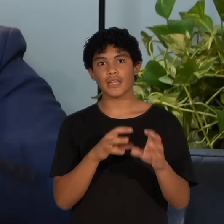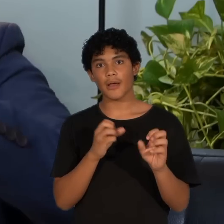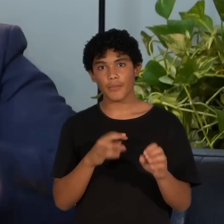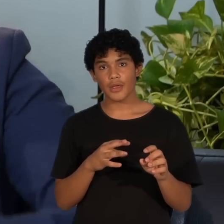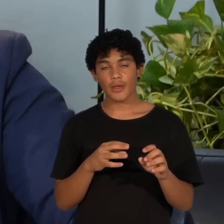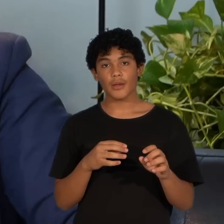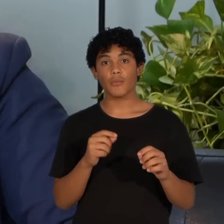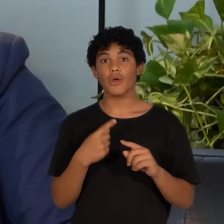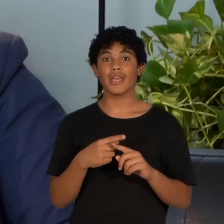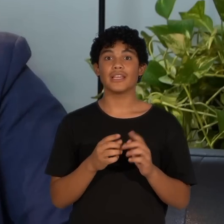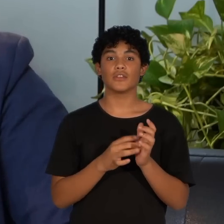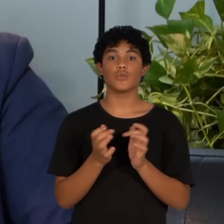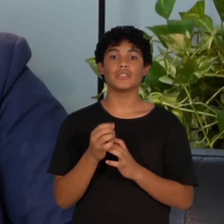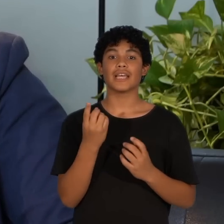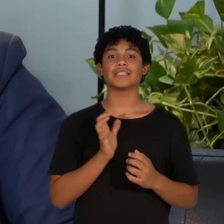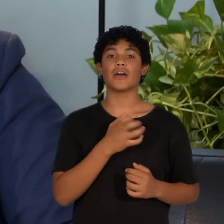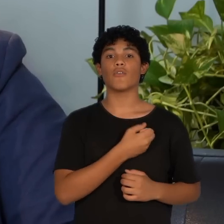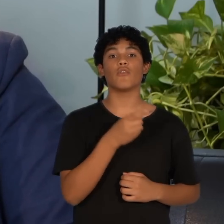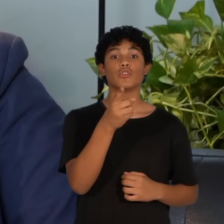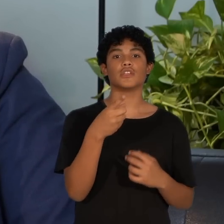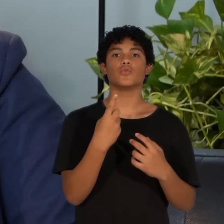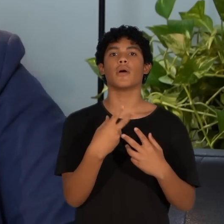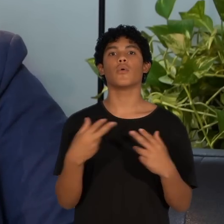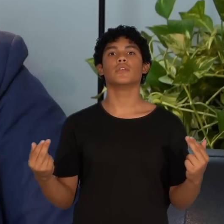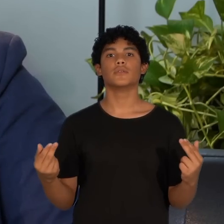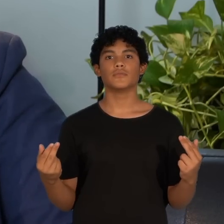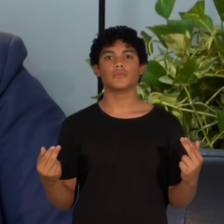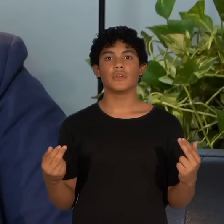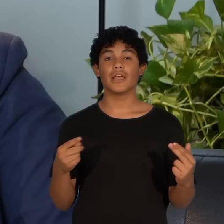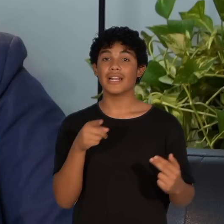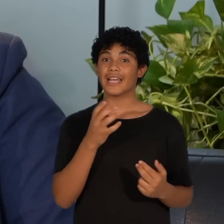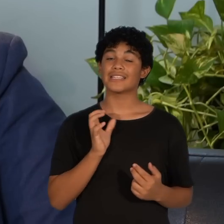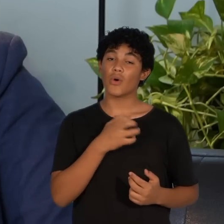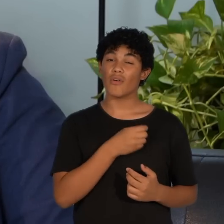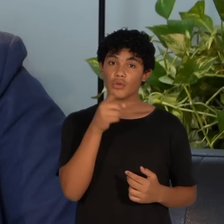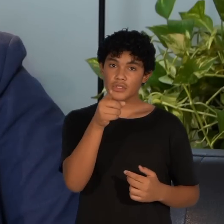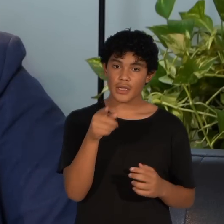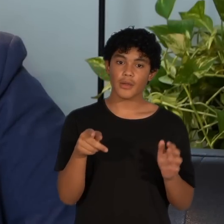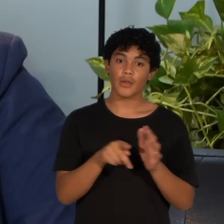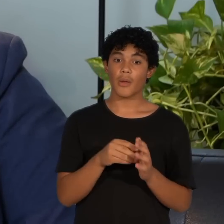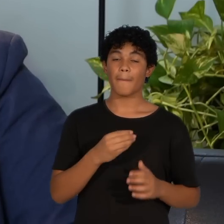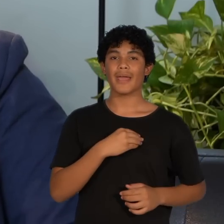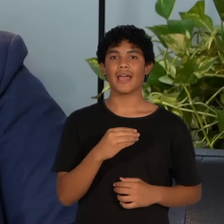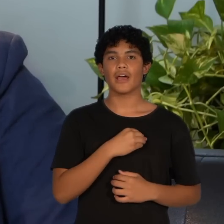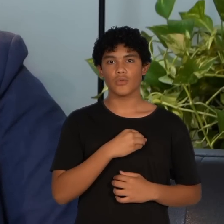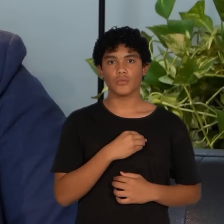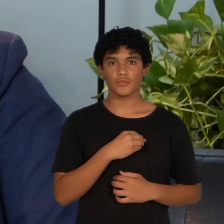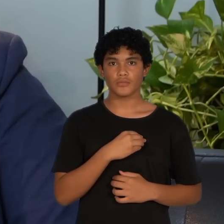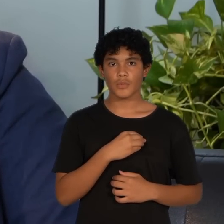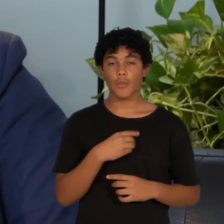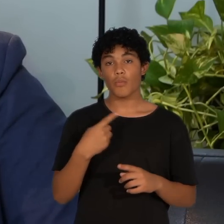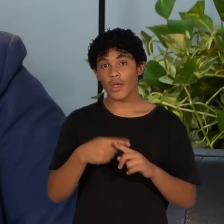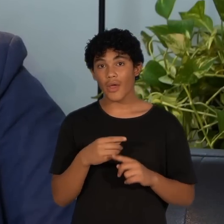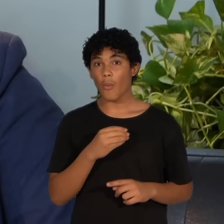Responde aí, coloca aí no chat. Do que Jesus quer salvar você? Do que Jesus quer salvar as pessoas? Quer salvar do pecado. E de acordo com 1